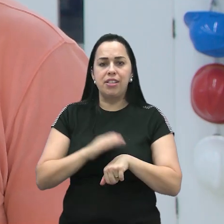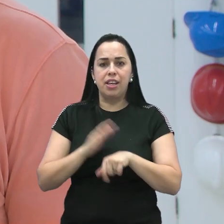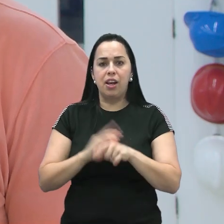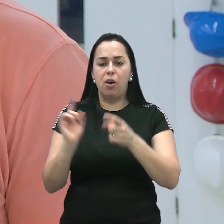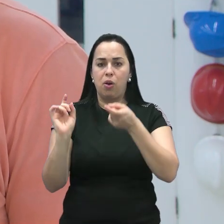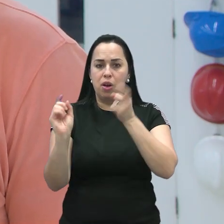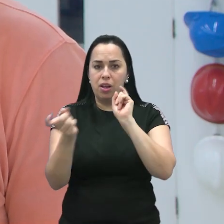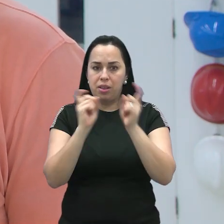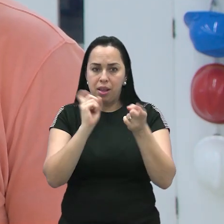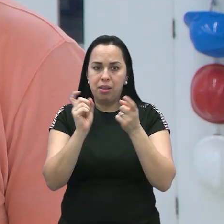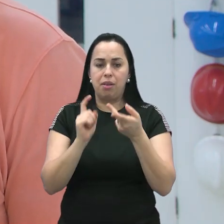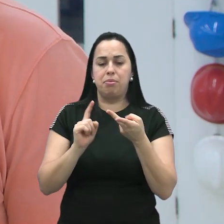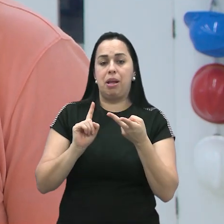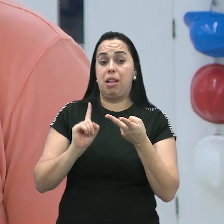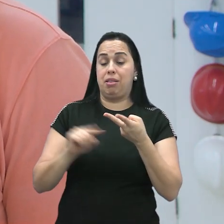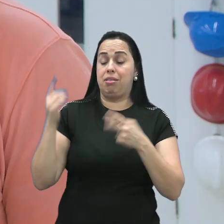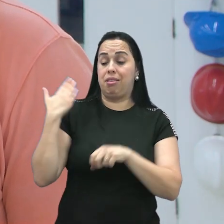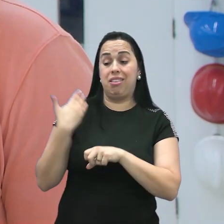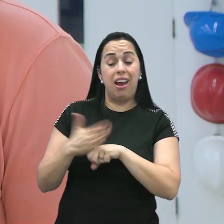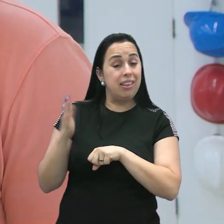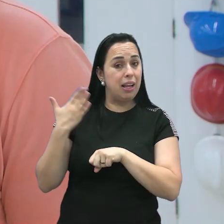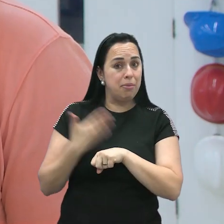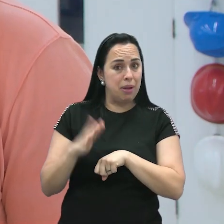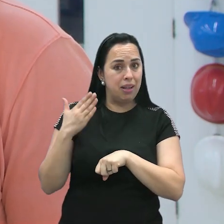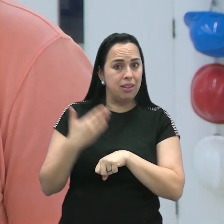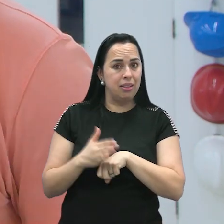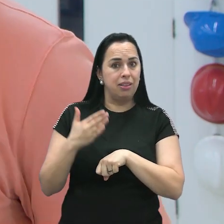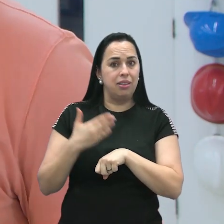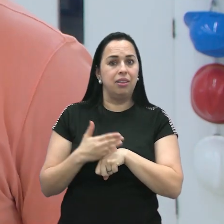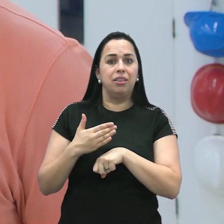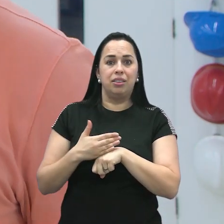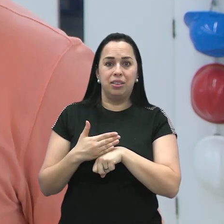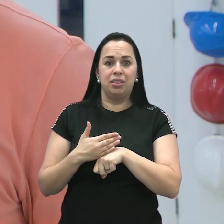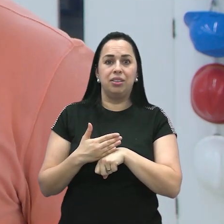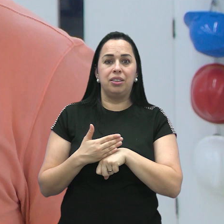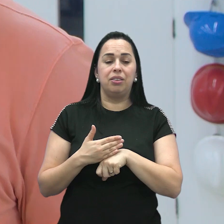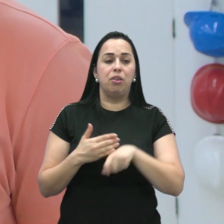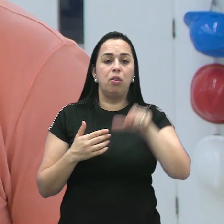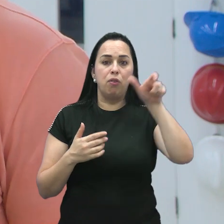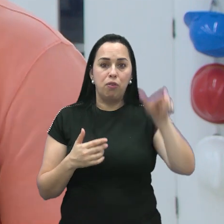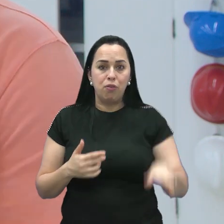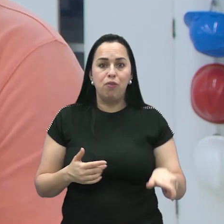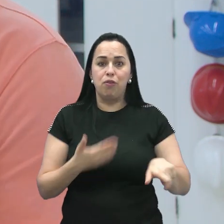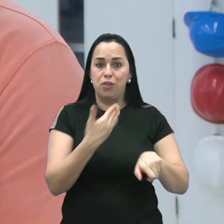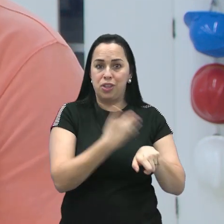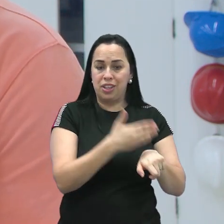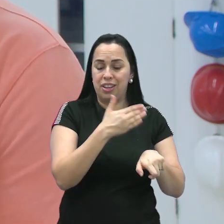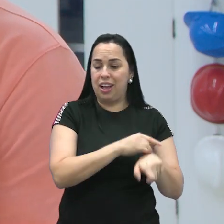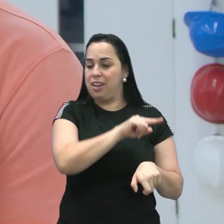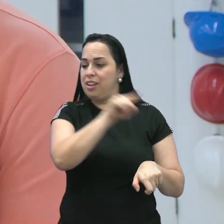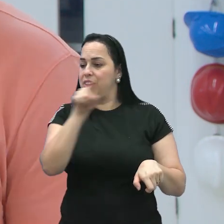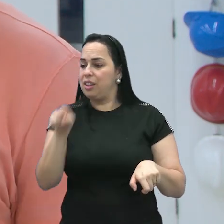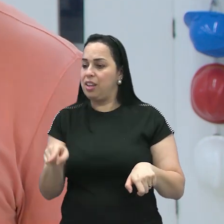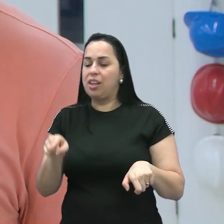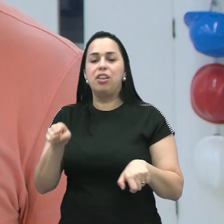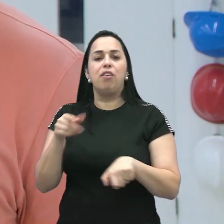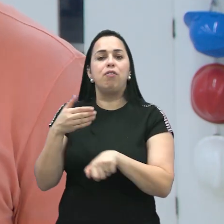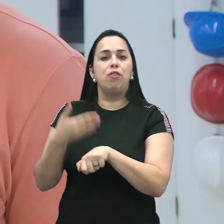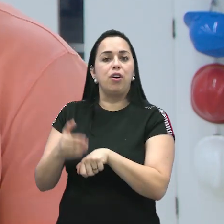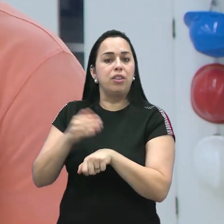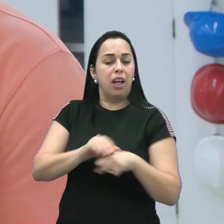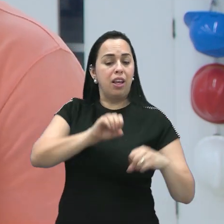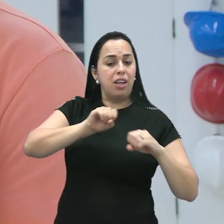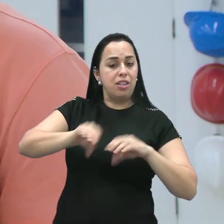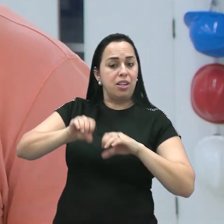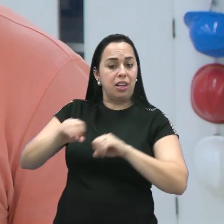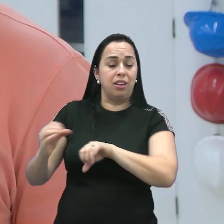reuniões, momentos de treinamentos em company, né? Ou seja, o próprio funcionário treinar o outro de mais experiência,